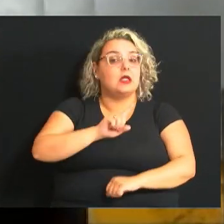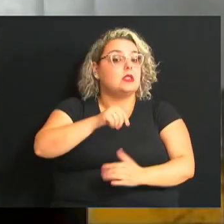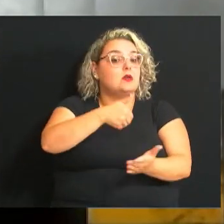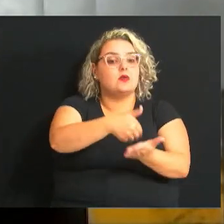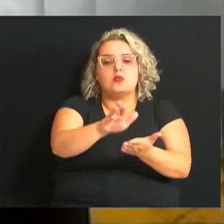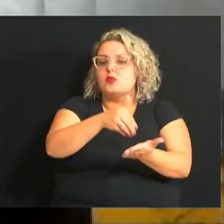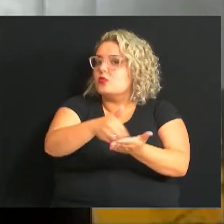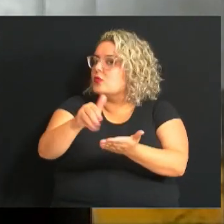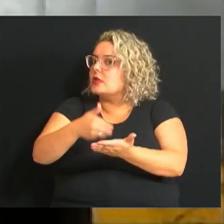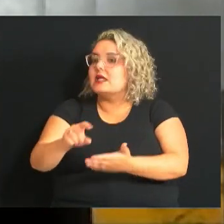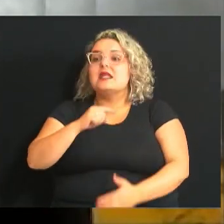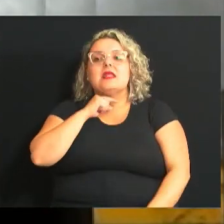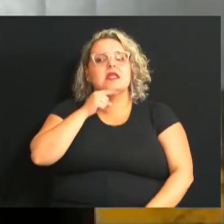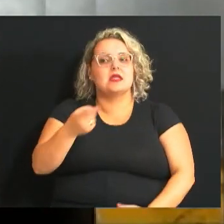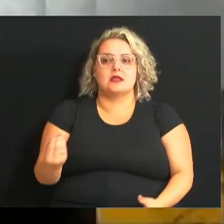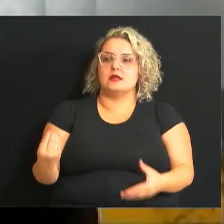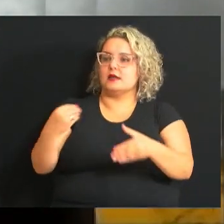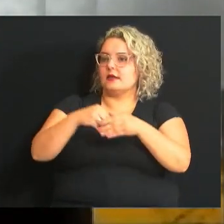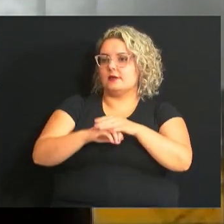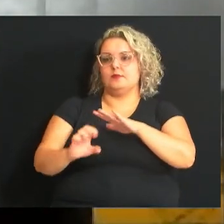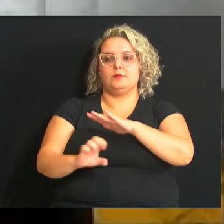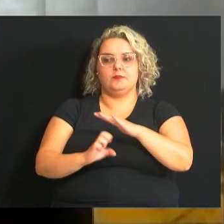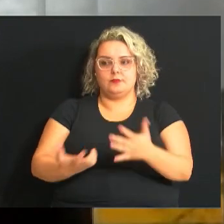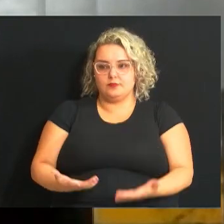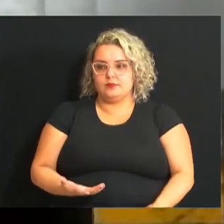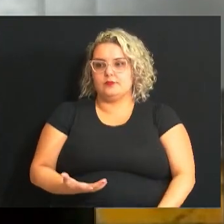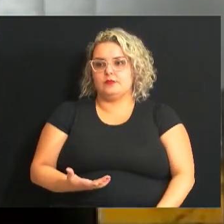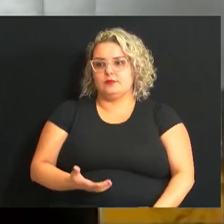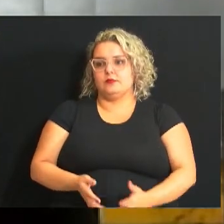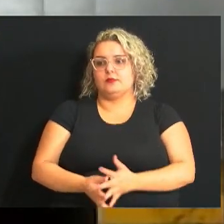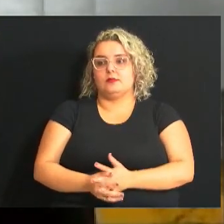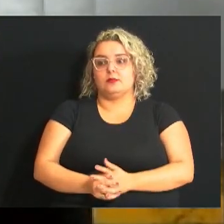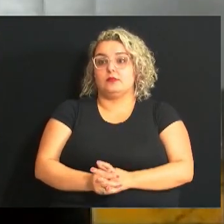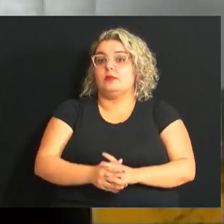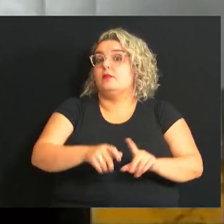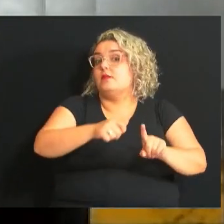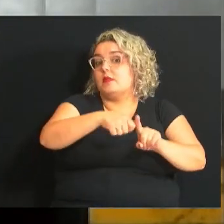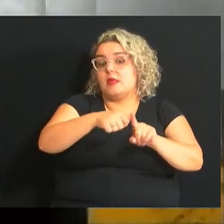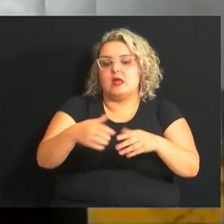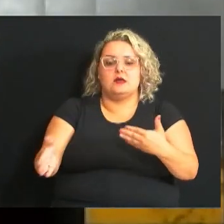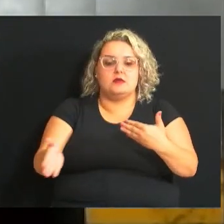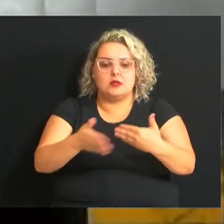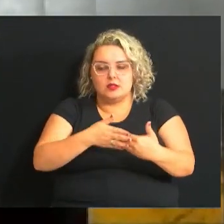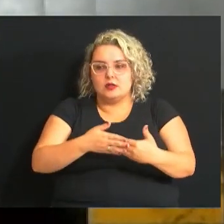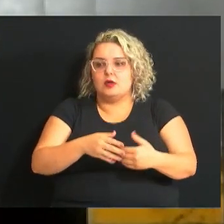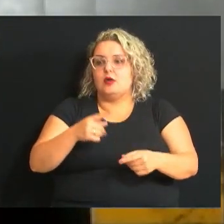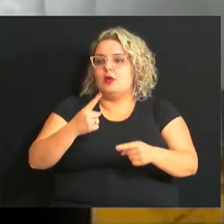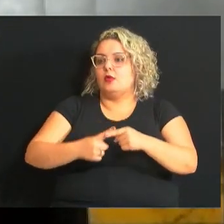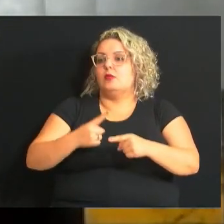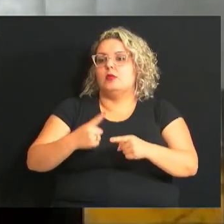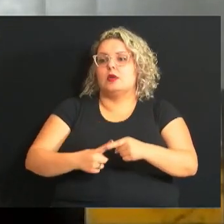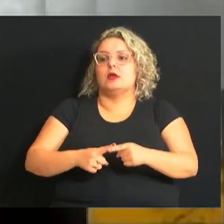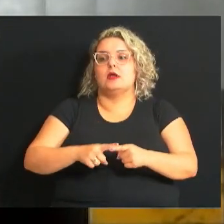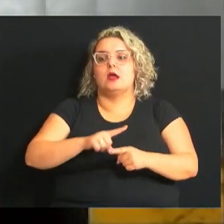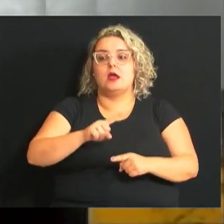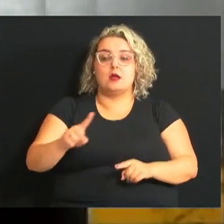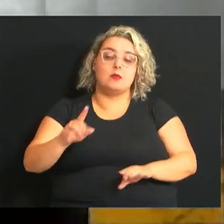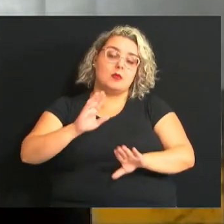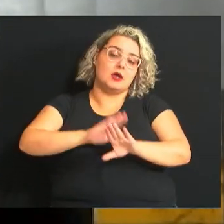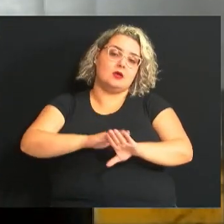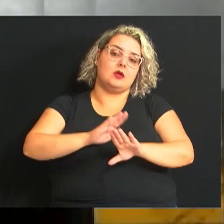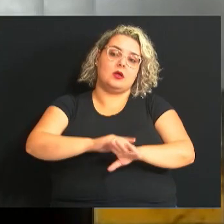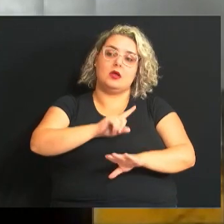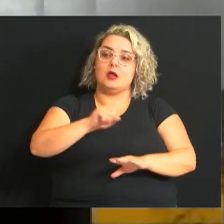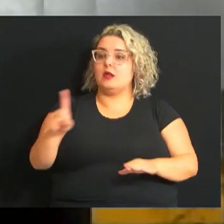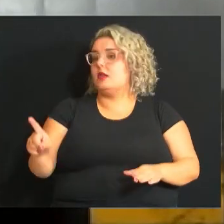nossa empresa, com ela meses fechadas, né, porque era uma atividade não essencial, uma rede de escola de inglês,